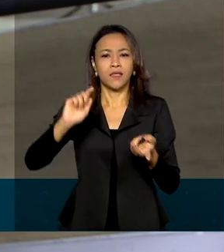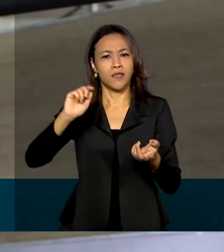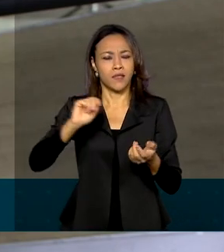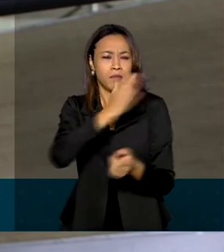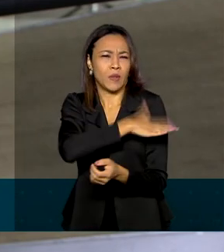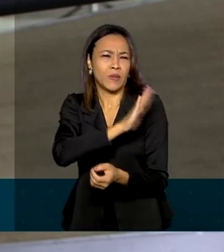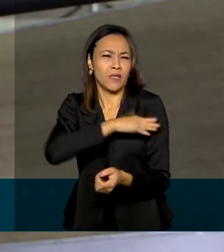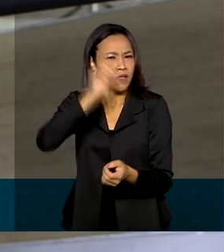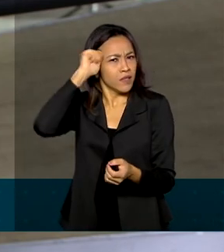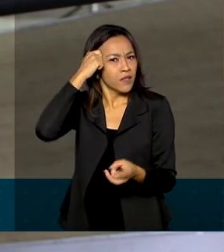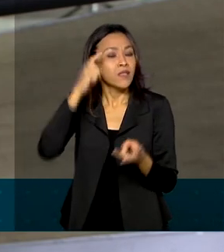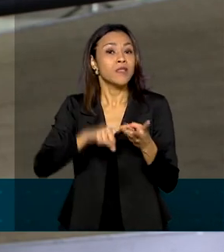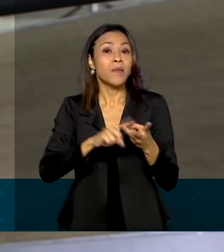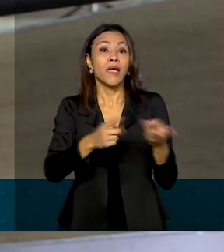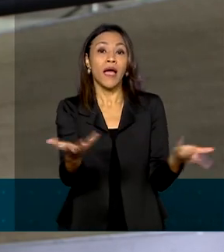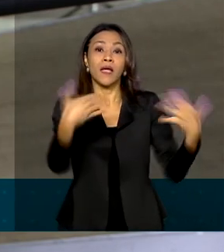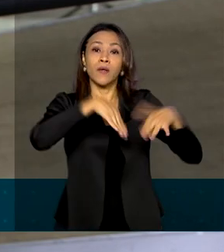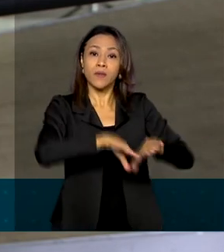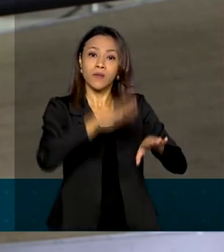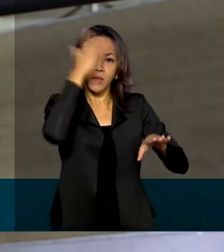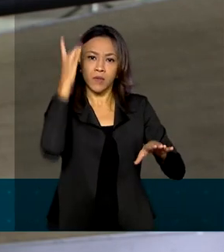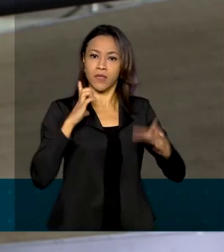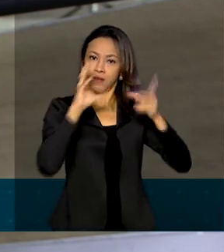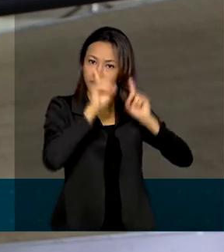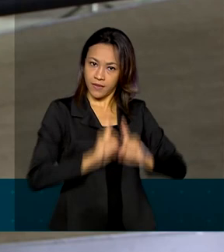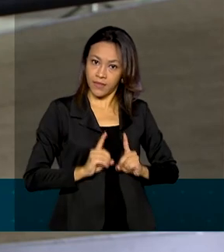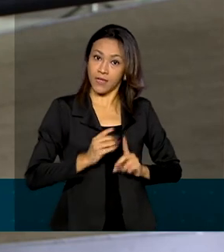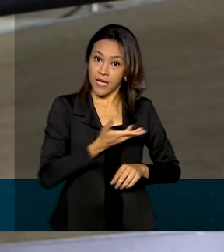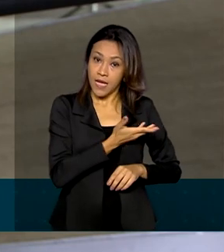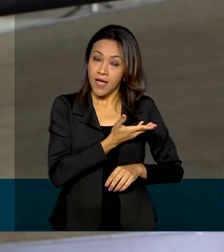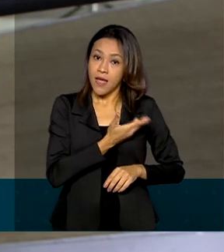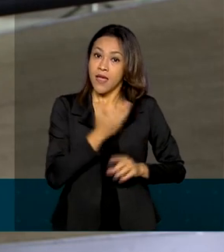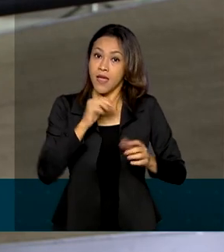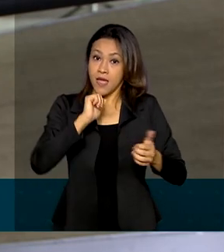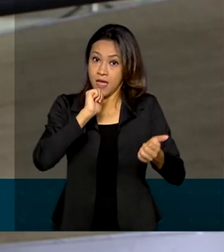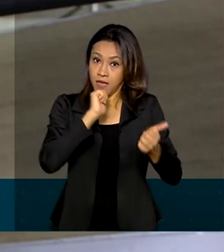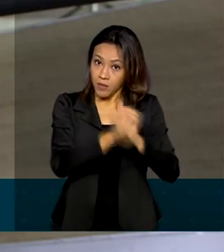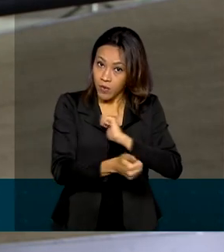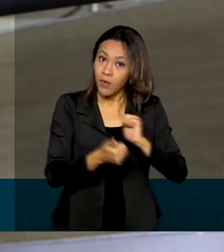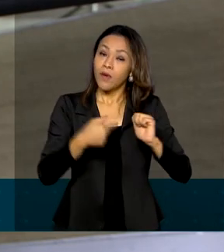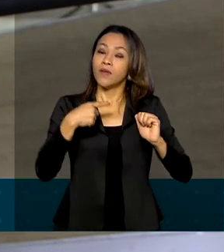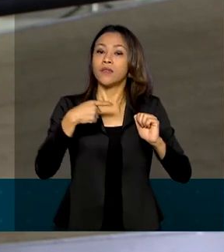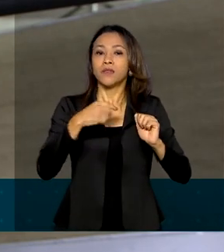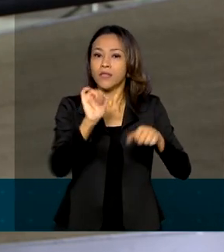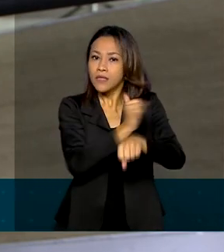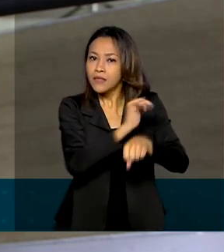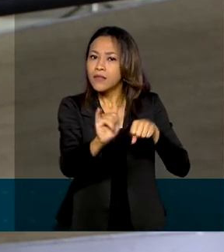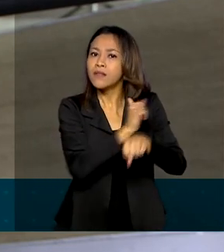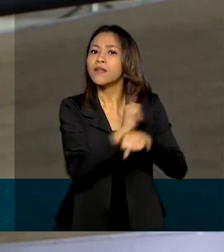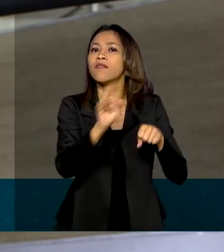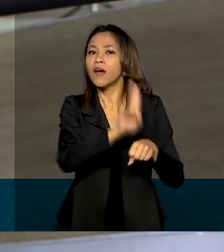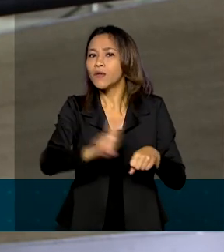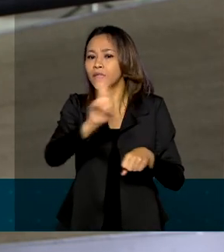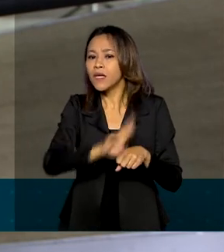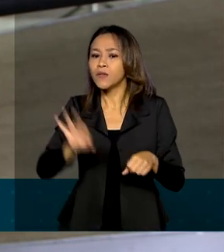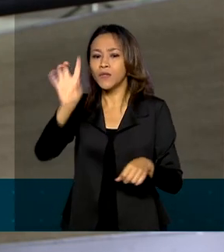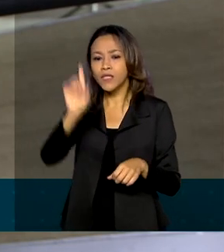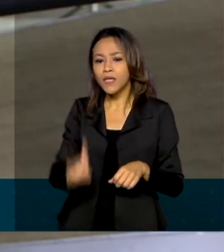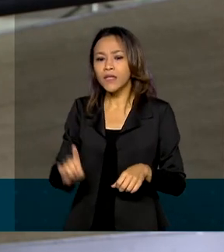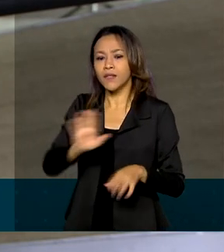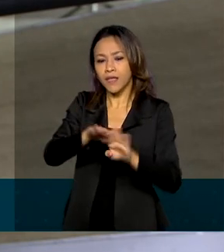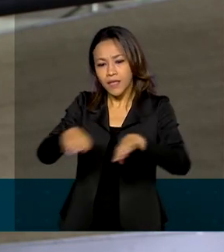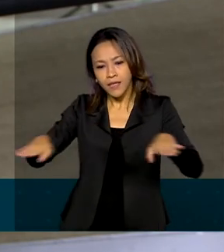com deficiência ele também será utilizado na inclusão no direito das crianças e do Adolescente no